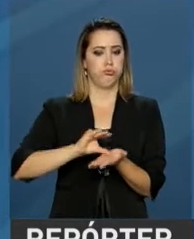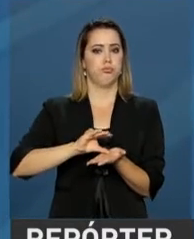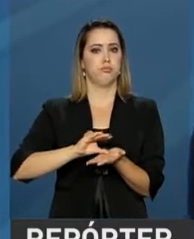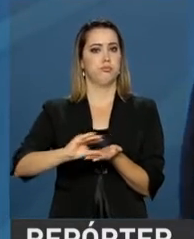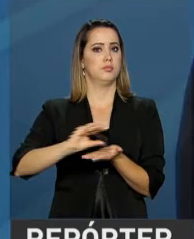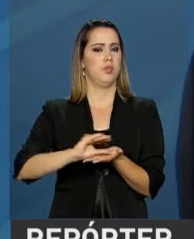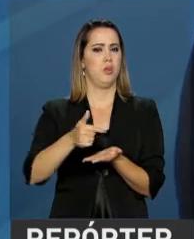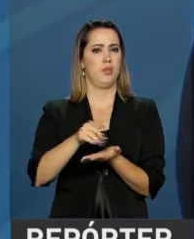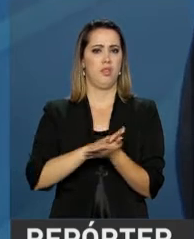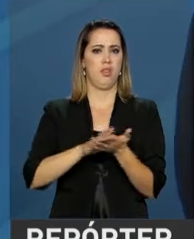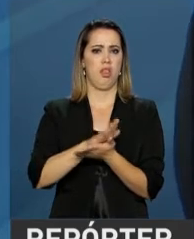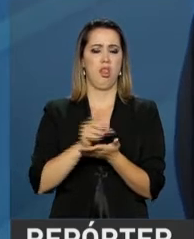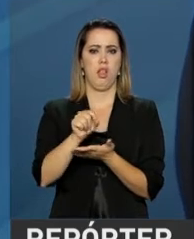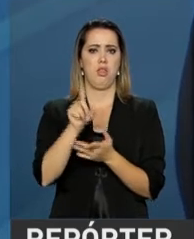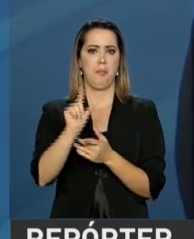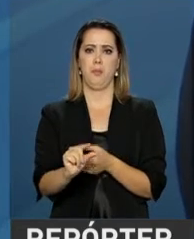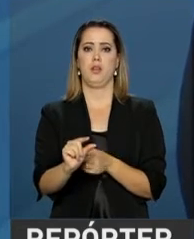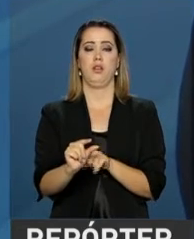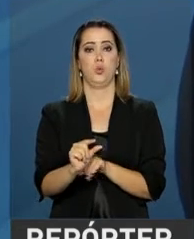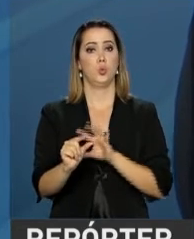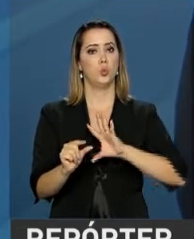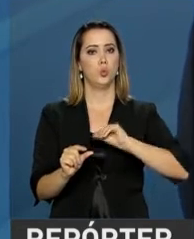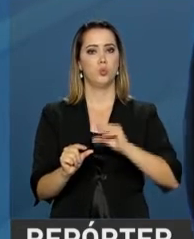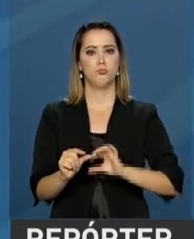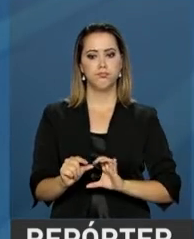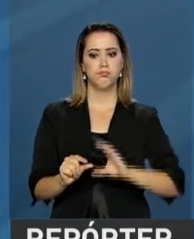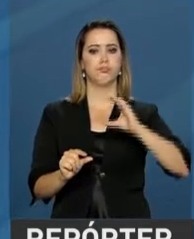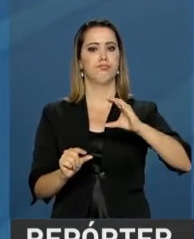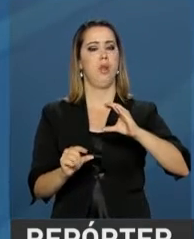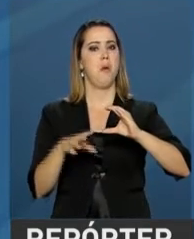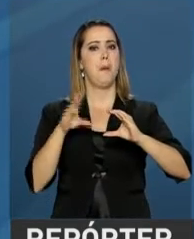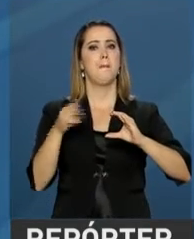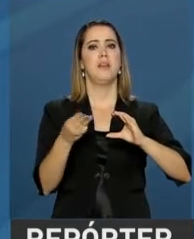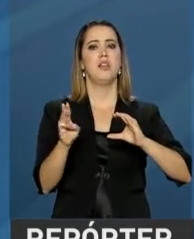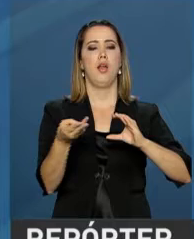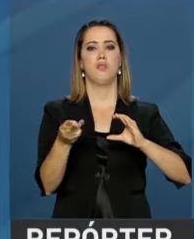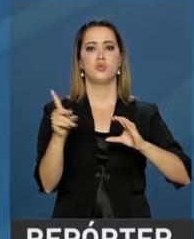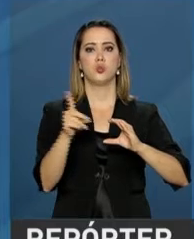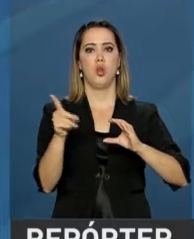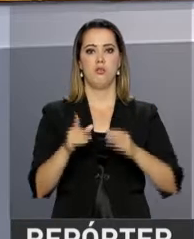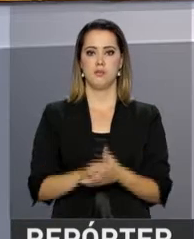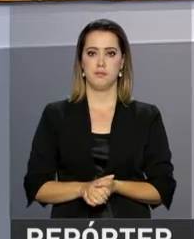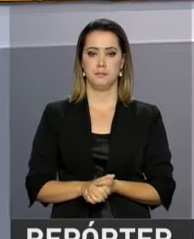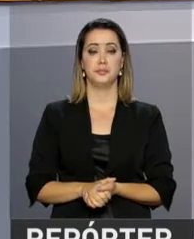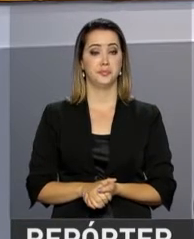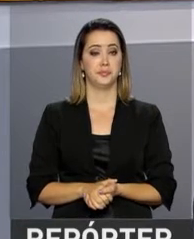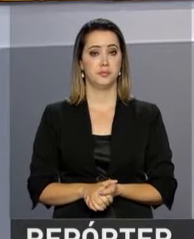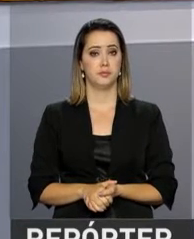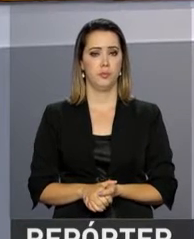nenhum investimento em mineração é pequeno nós estamos falando de alguns milhares de milhões de dólares